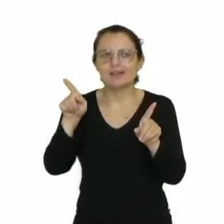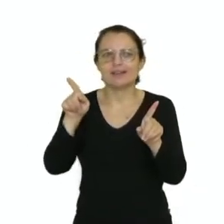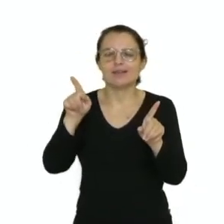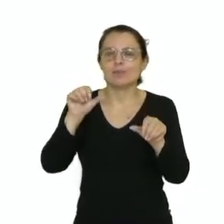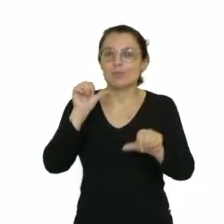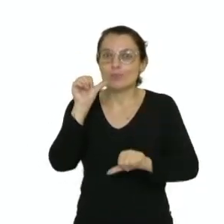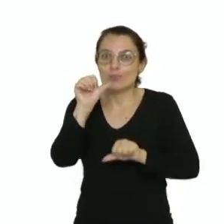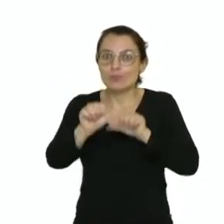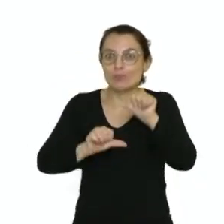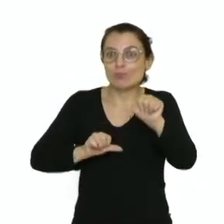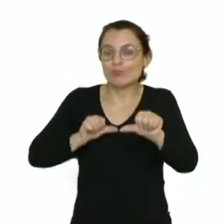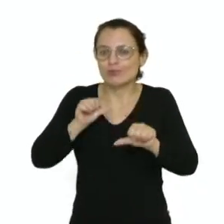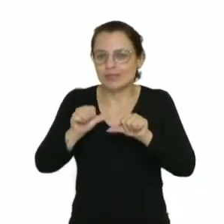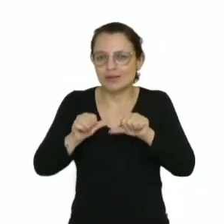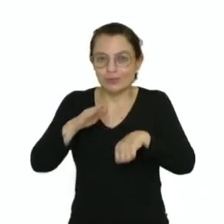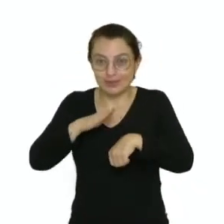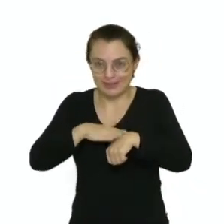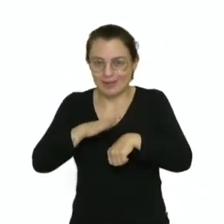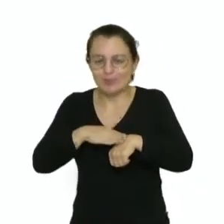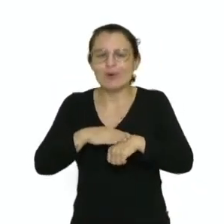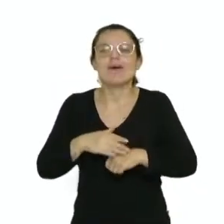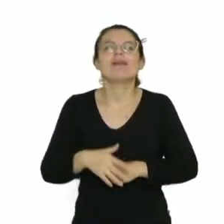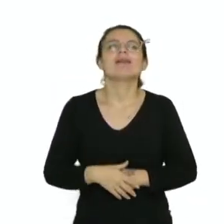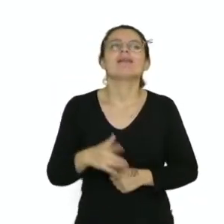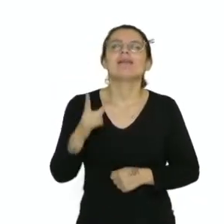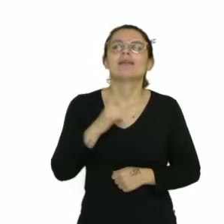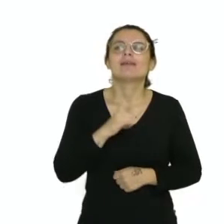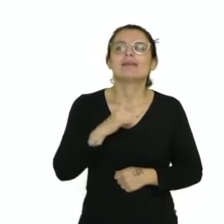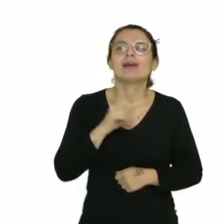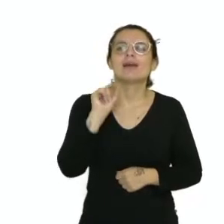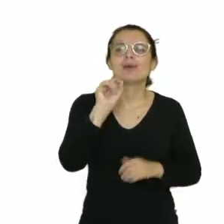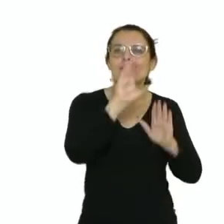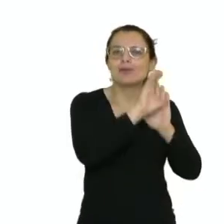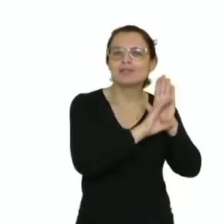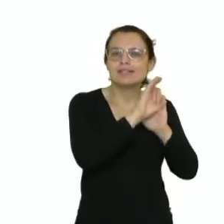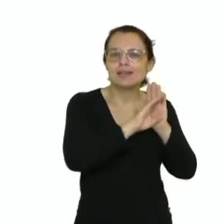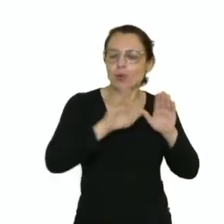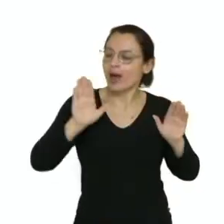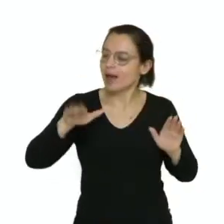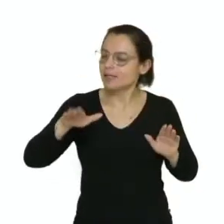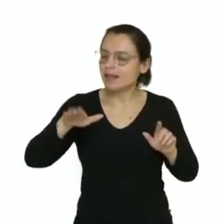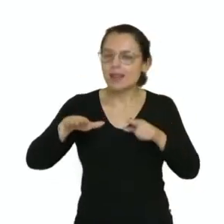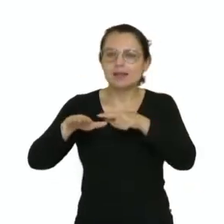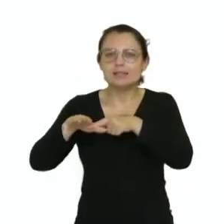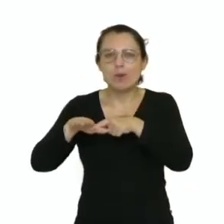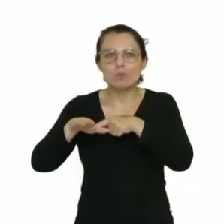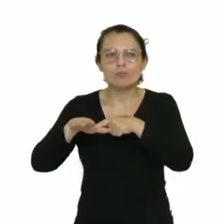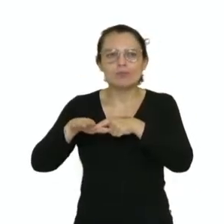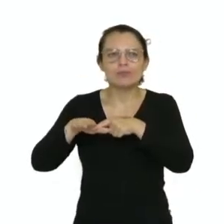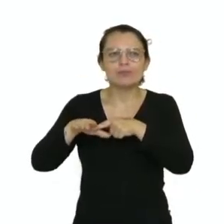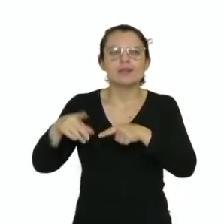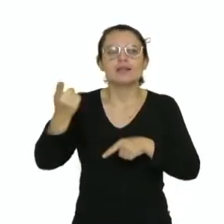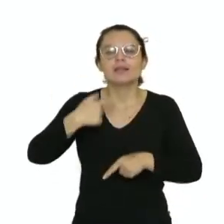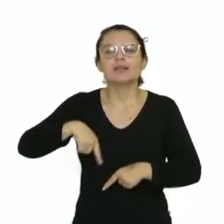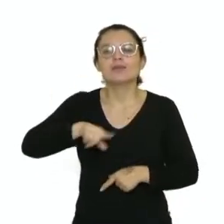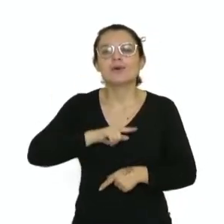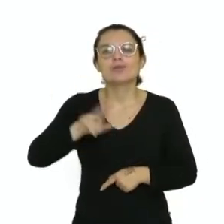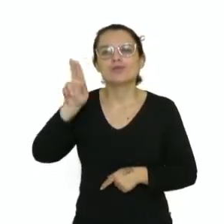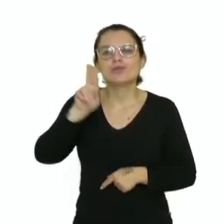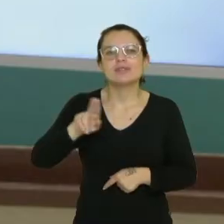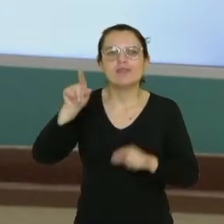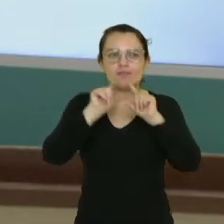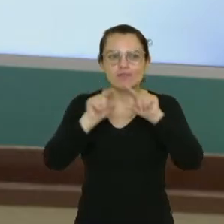com uma Hum como fazer uma arrancada ela é definida através de um tema aceleração e pode ser utilizado pela seguinte relação